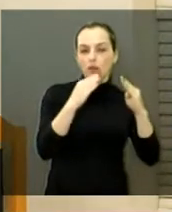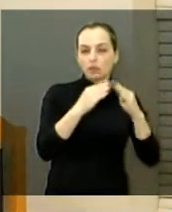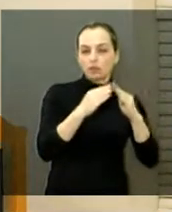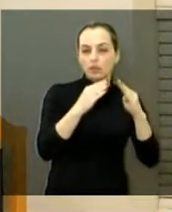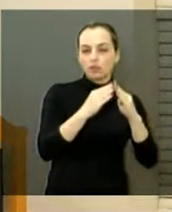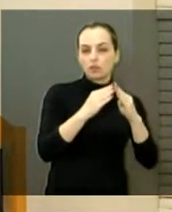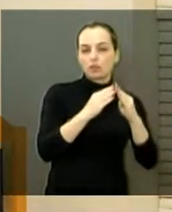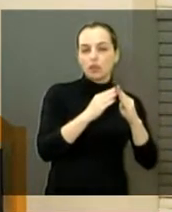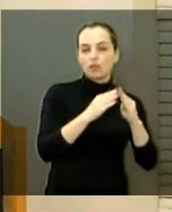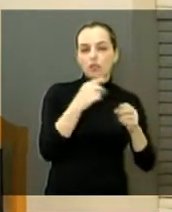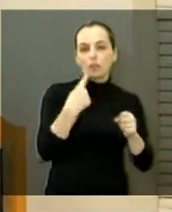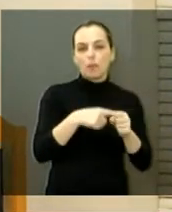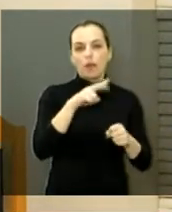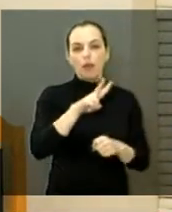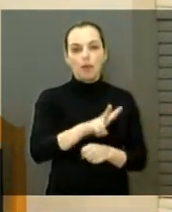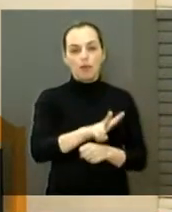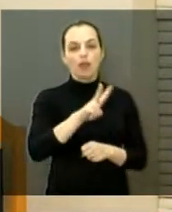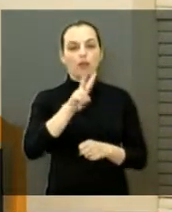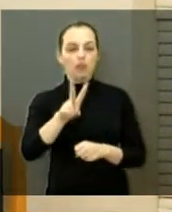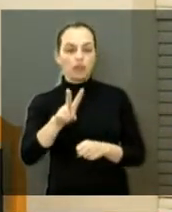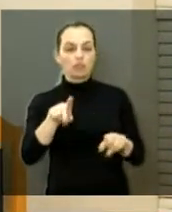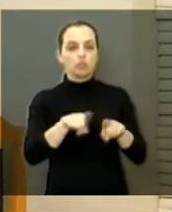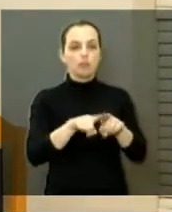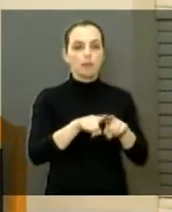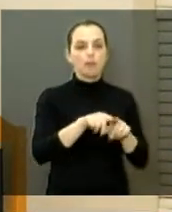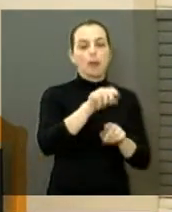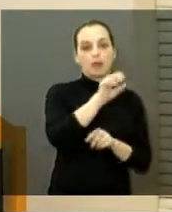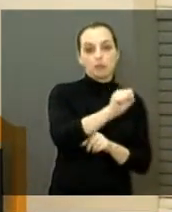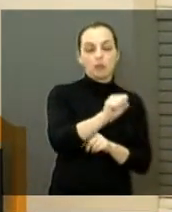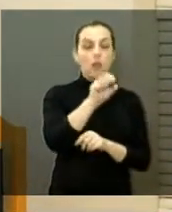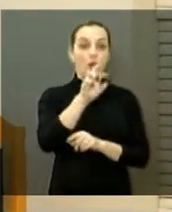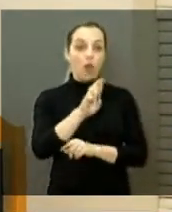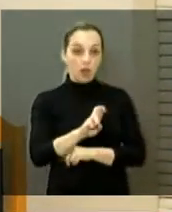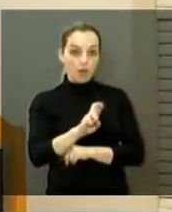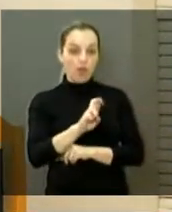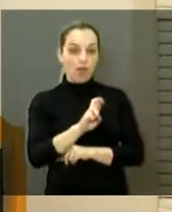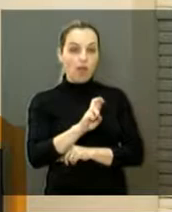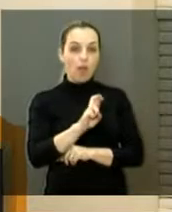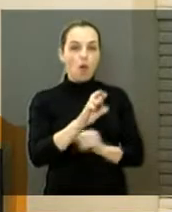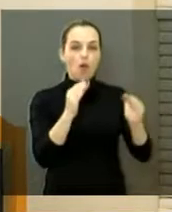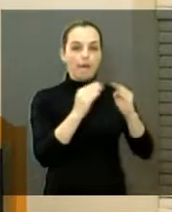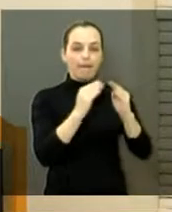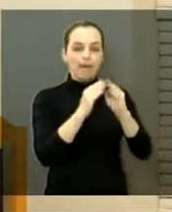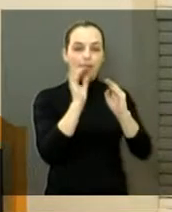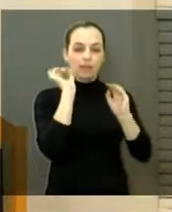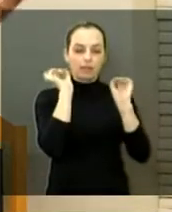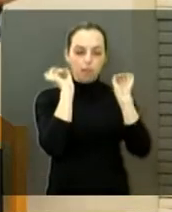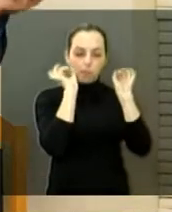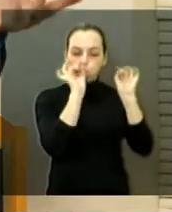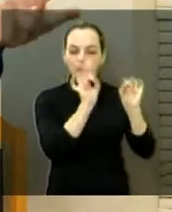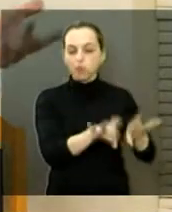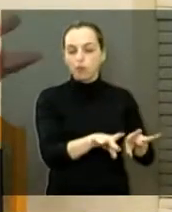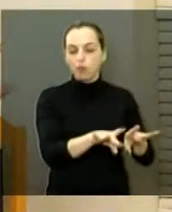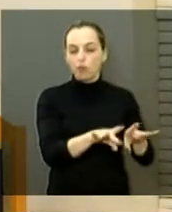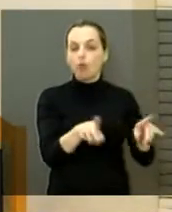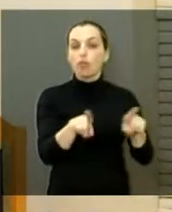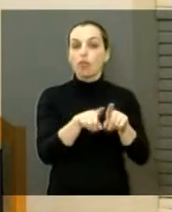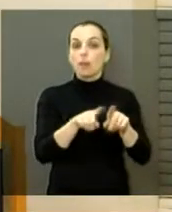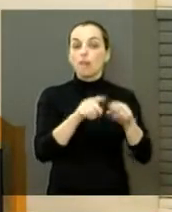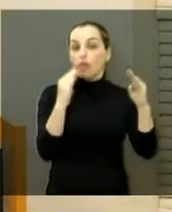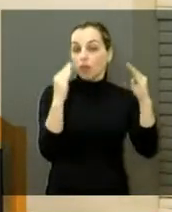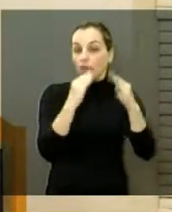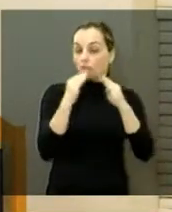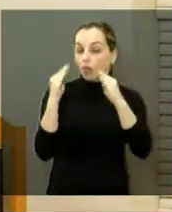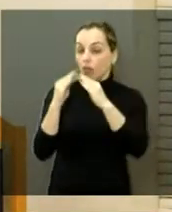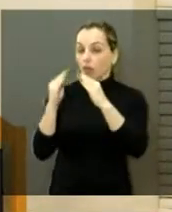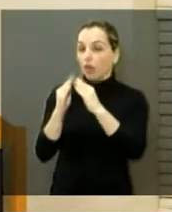Rafael. Duas pessoas me procuraram hoje também. Casas abandonadas e casas invadidas. E tem casa lá, a